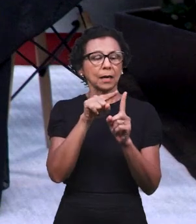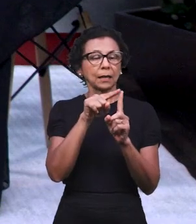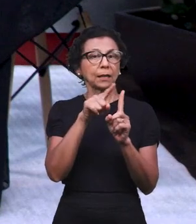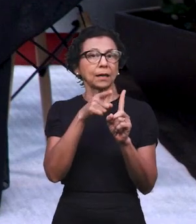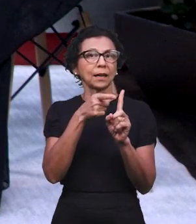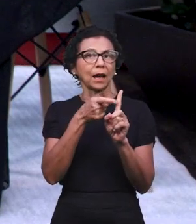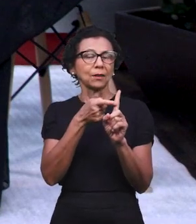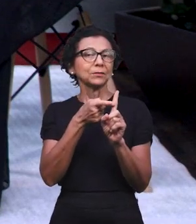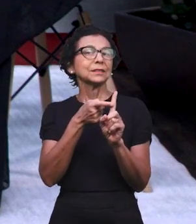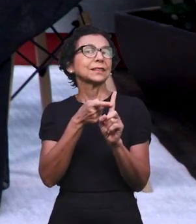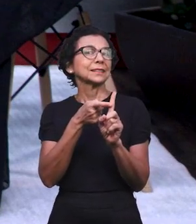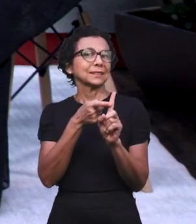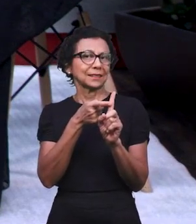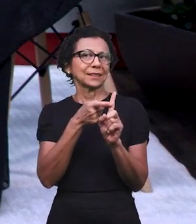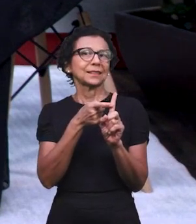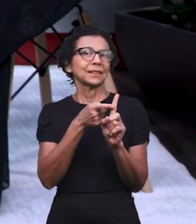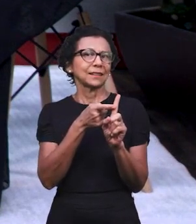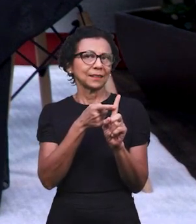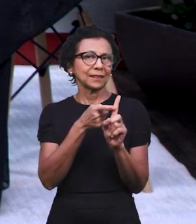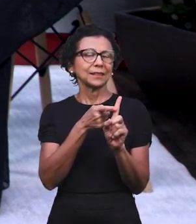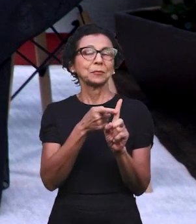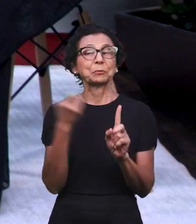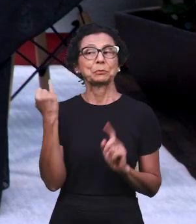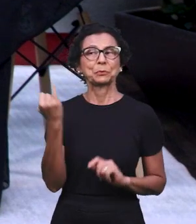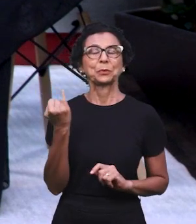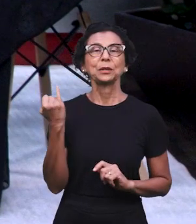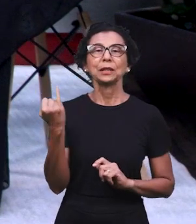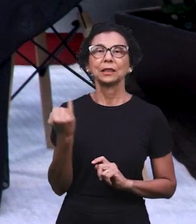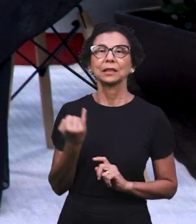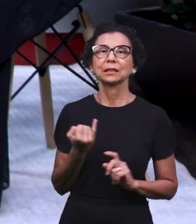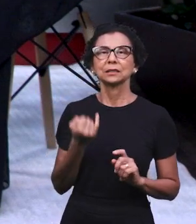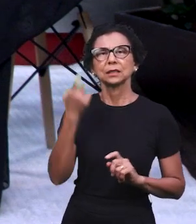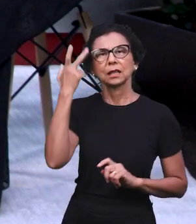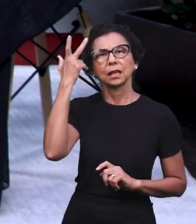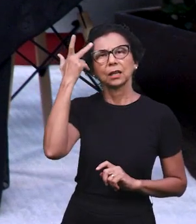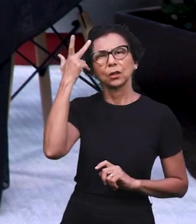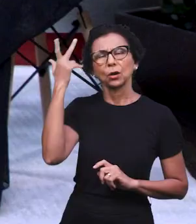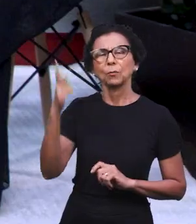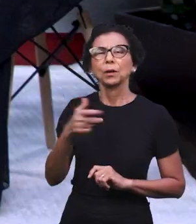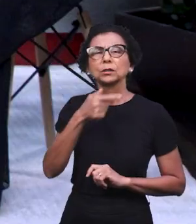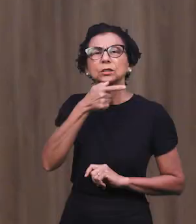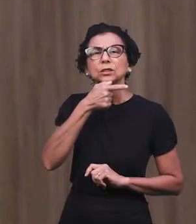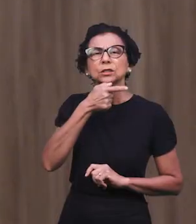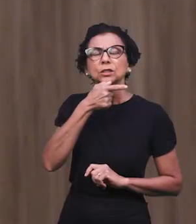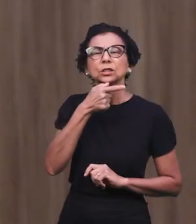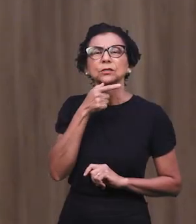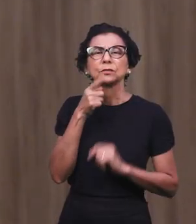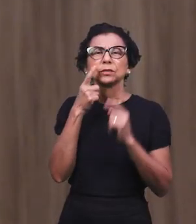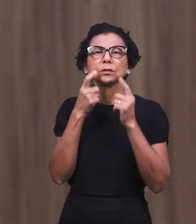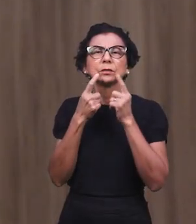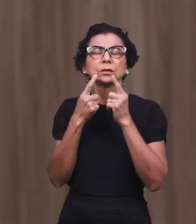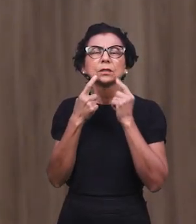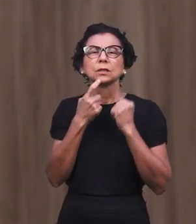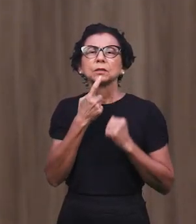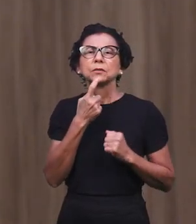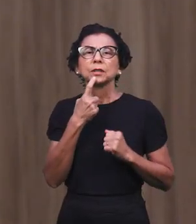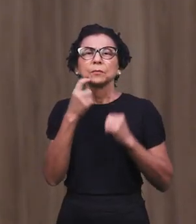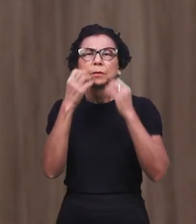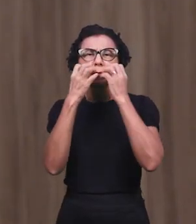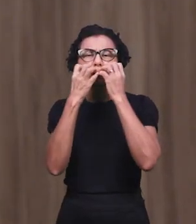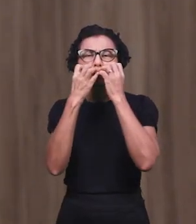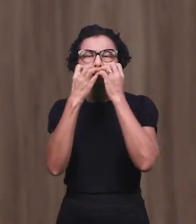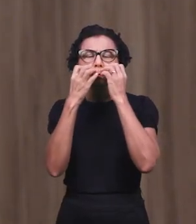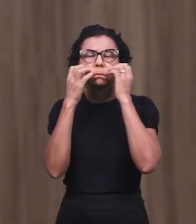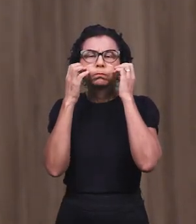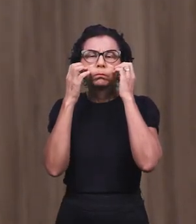elas aparecem com um quadro de gengivite, muitas até questionam que engravidaram e sentiram que os dentes ficaram